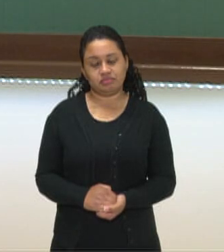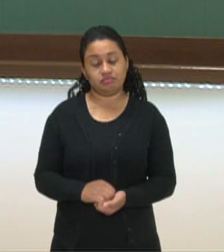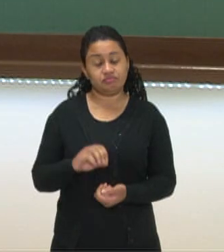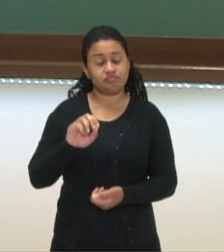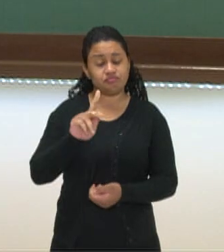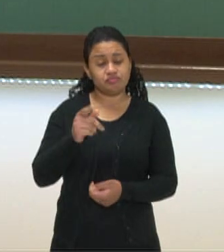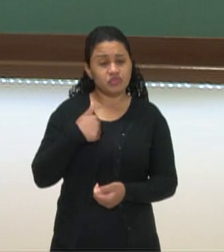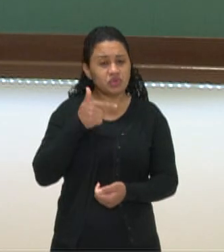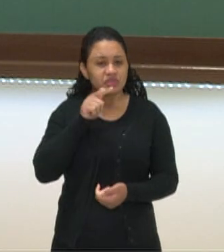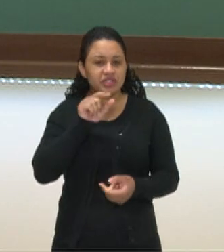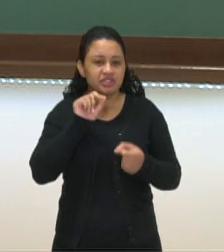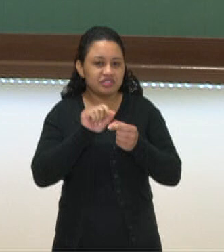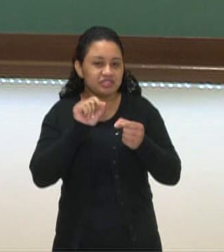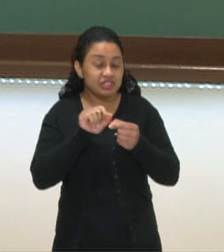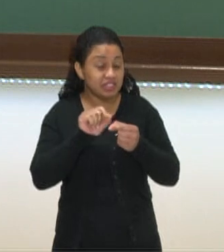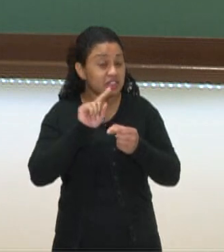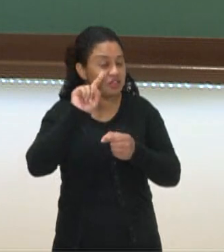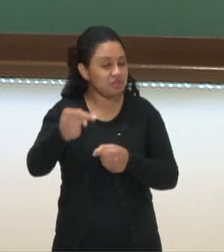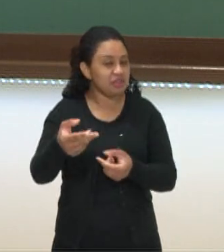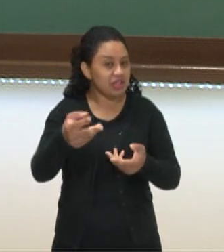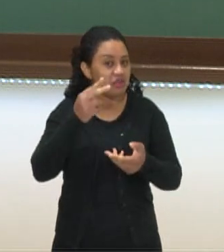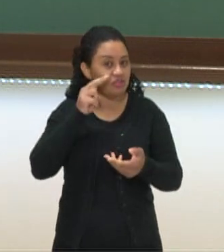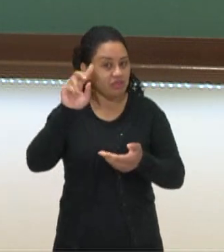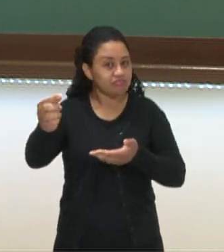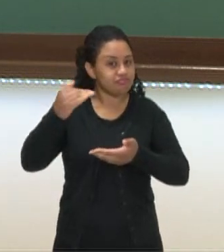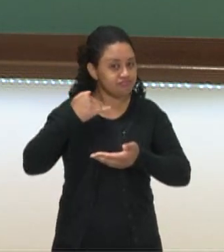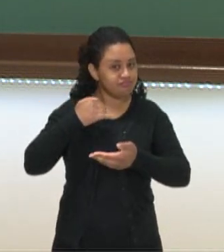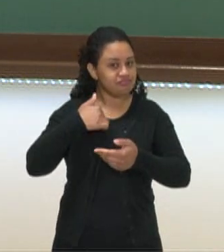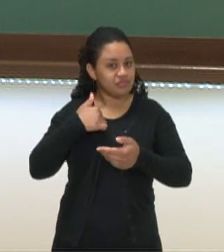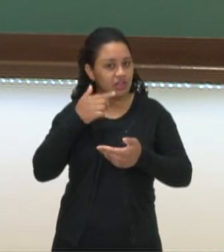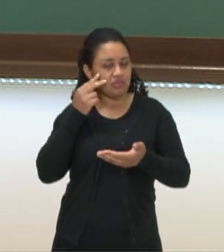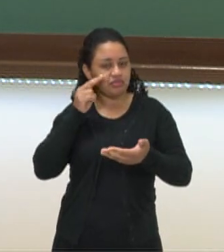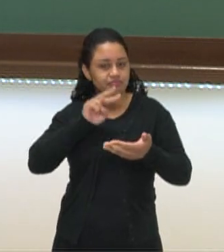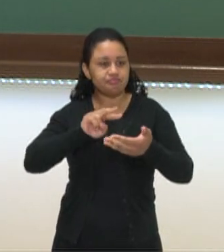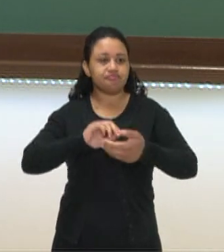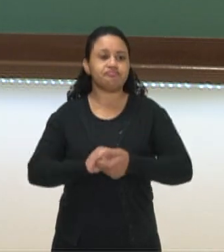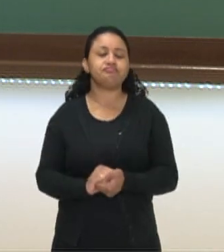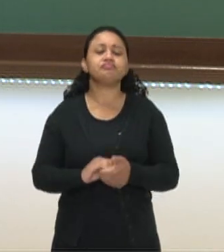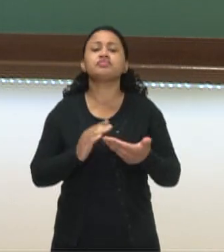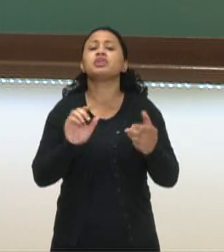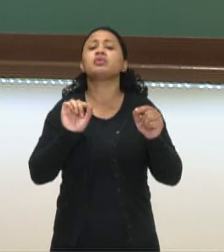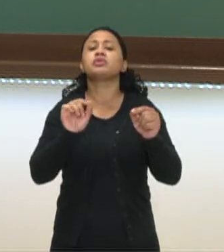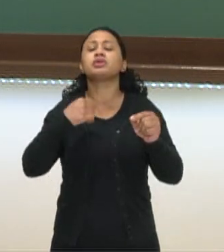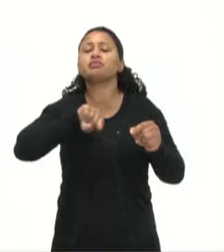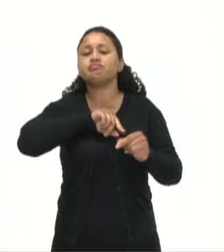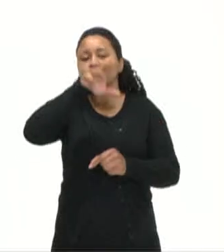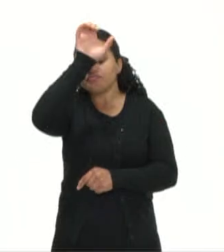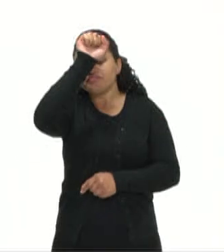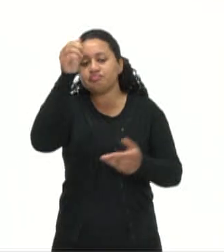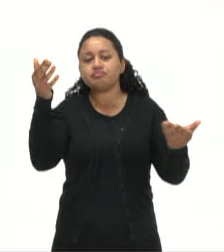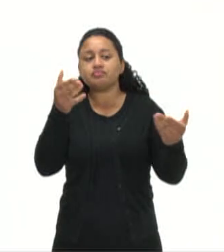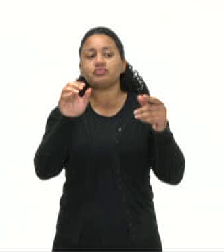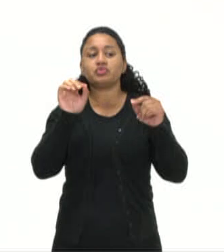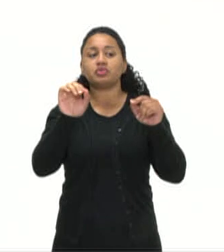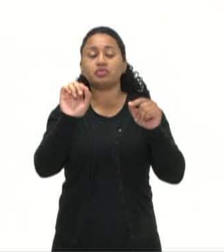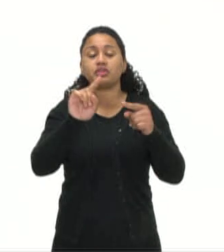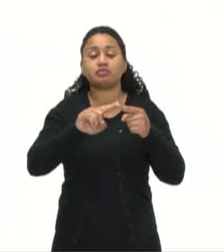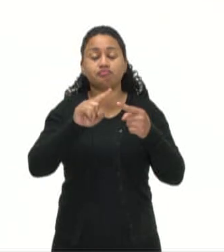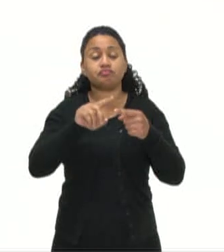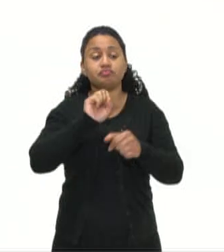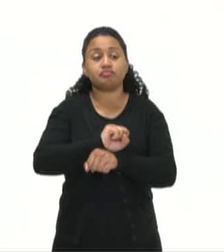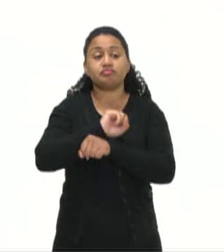Beleza, pessoal? Fizeram lá? Ó, eu quero ver, hein? Manda para mim. Então, o que a gente aprendeu hoje, gente? Nós vimos o expressionismo abstrato e a